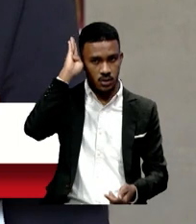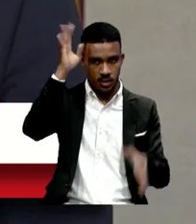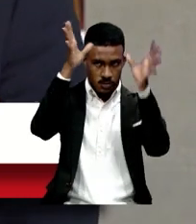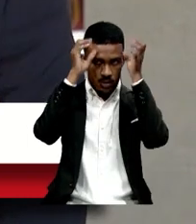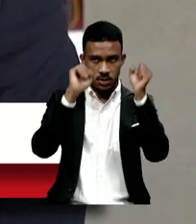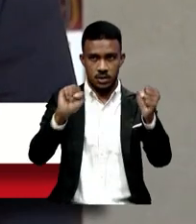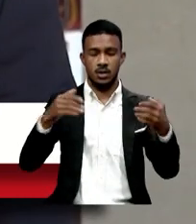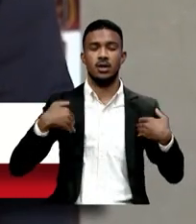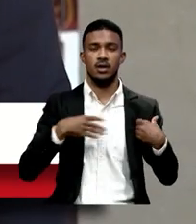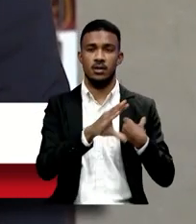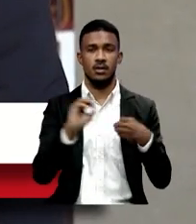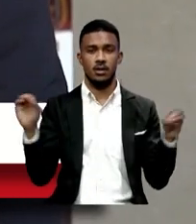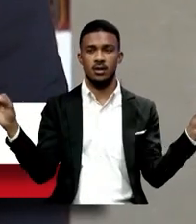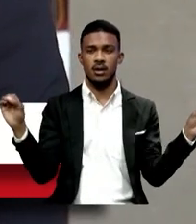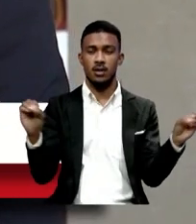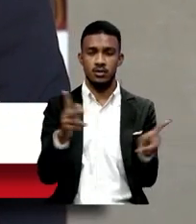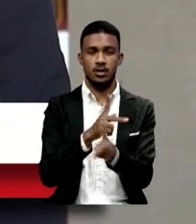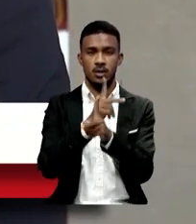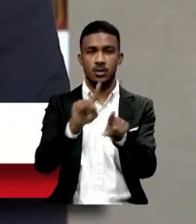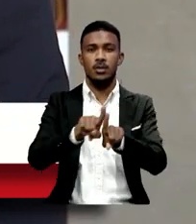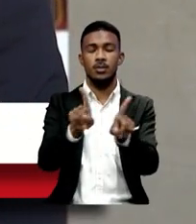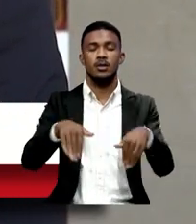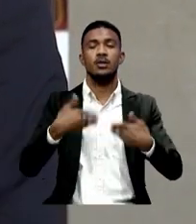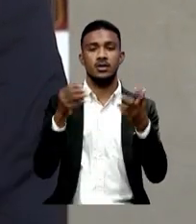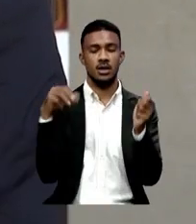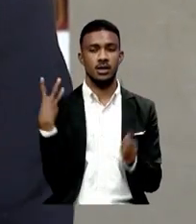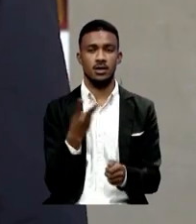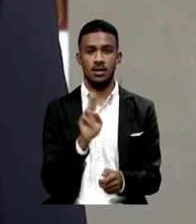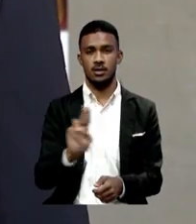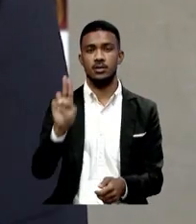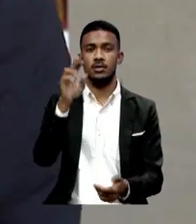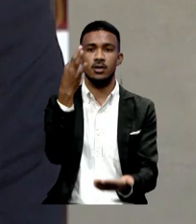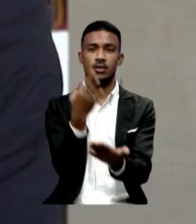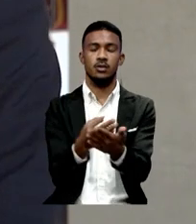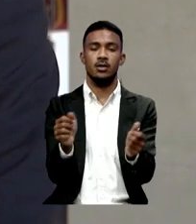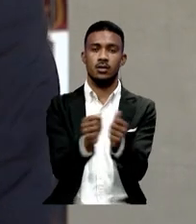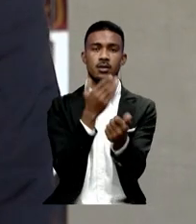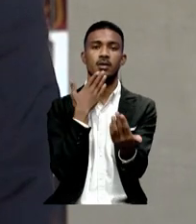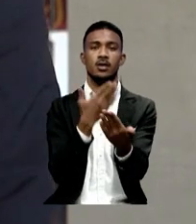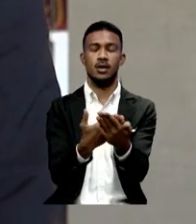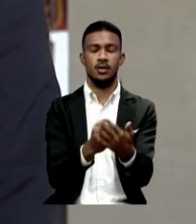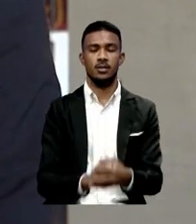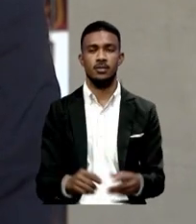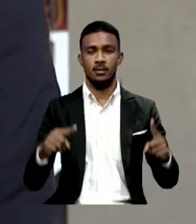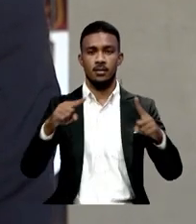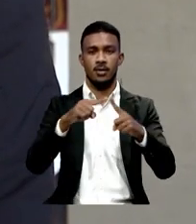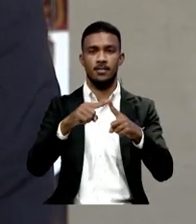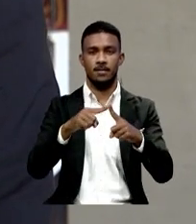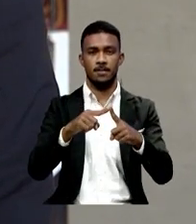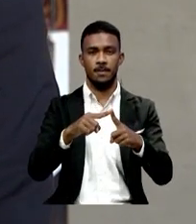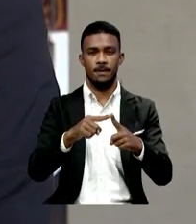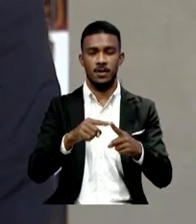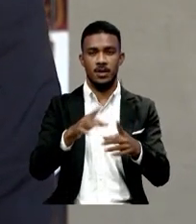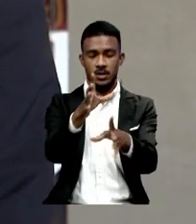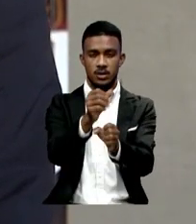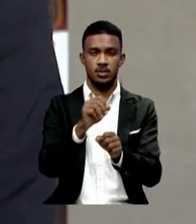Liliu, e a parte do nosso investimento, mas bem, o insight utiliza o nosso, né? Dia que Liutan, para. Benefício ao